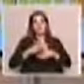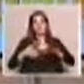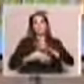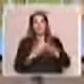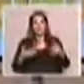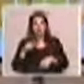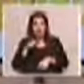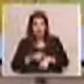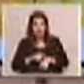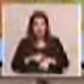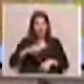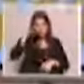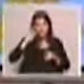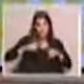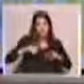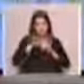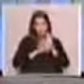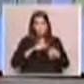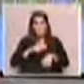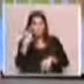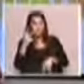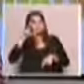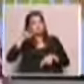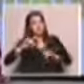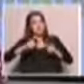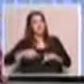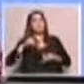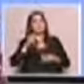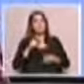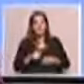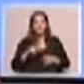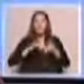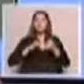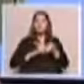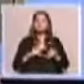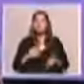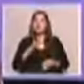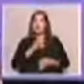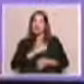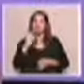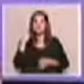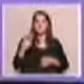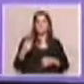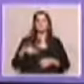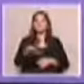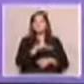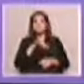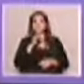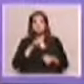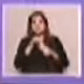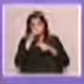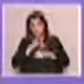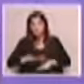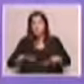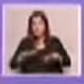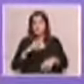hora que começa o nosso programa, 2 da tarde, começa também uma iniciativa da Associação Ame e Viva a Vida no Jardim da Alameda de Dom Afonso Henriques, em